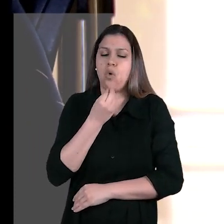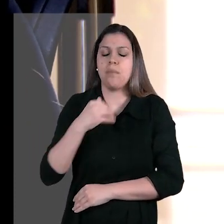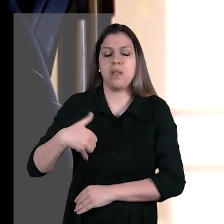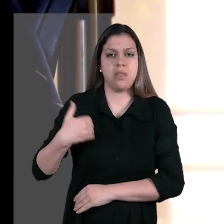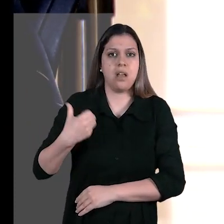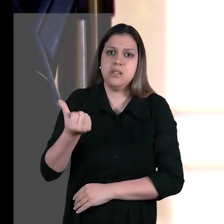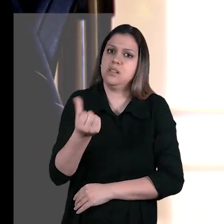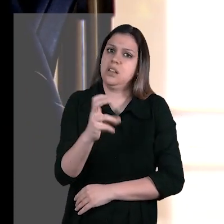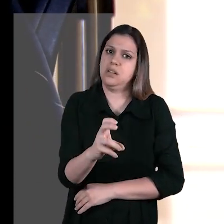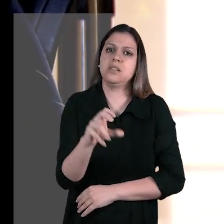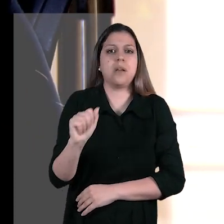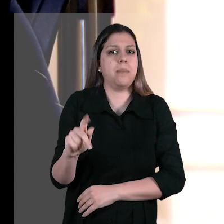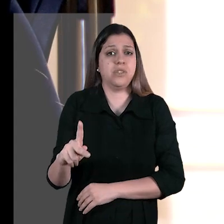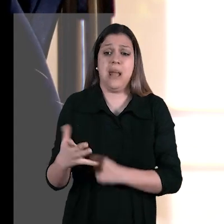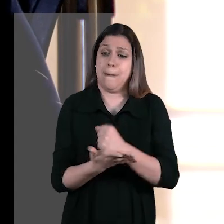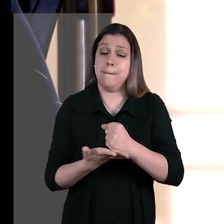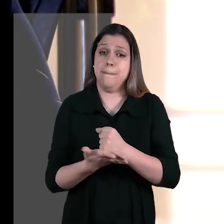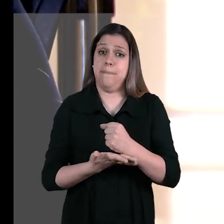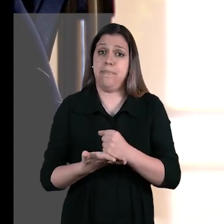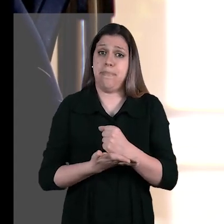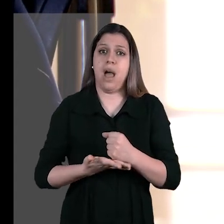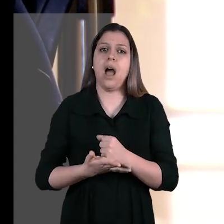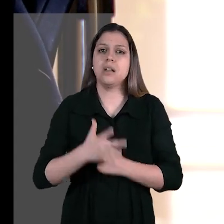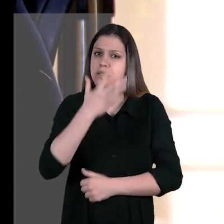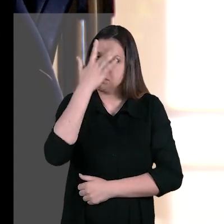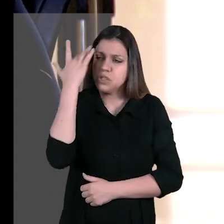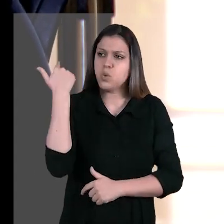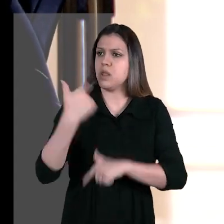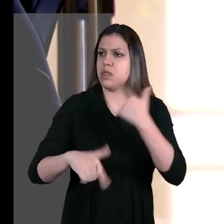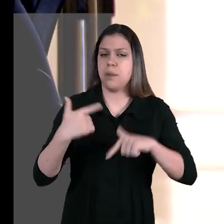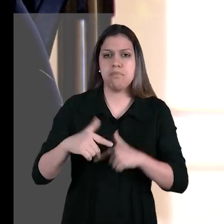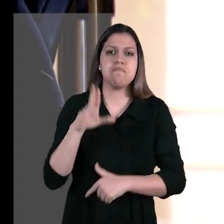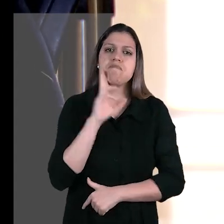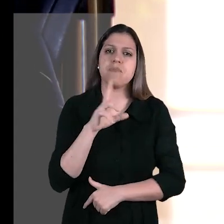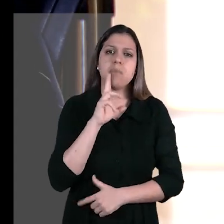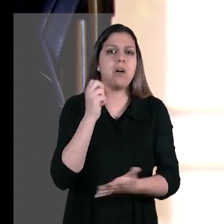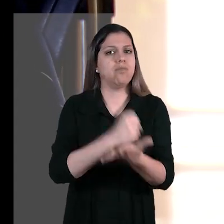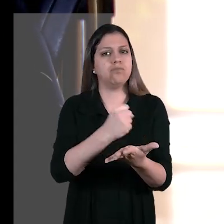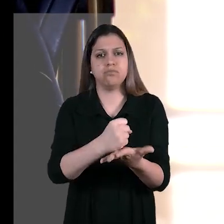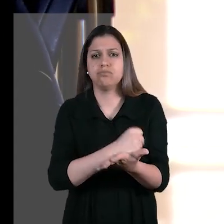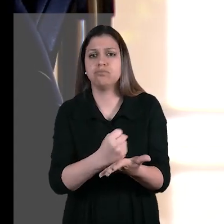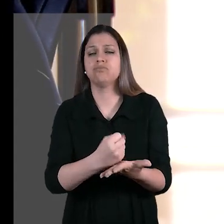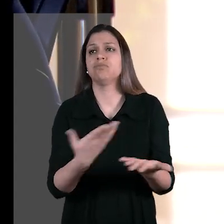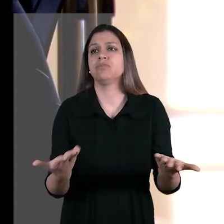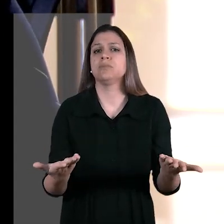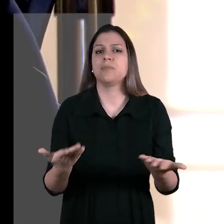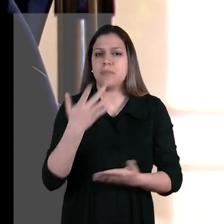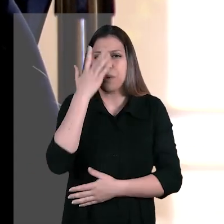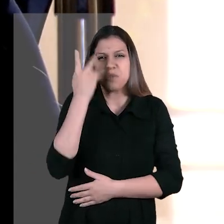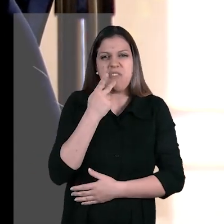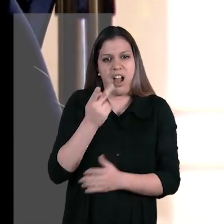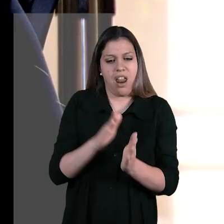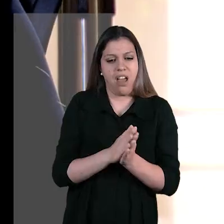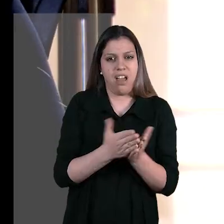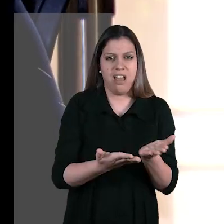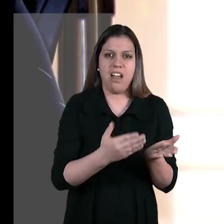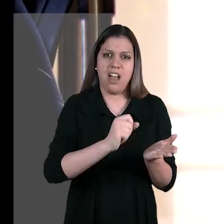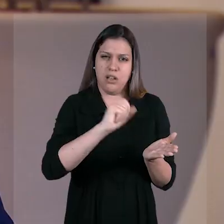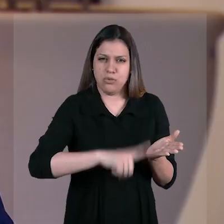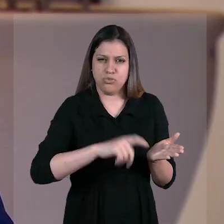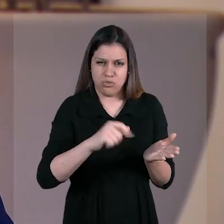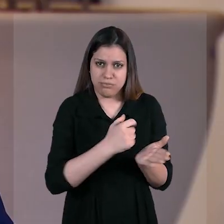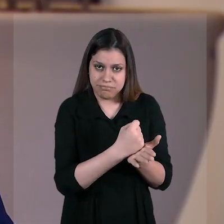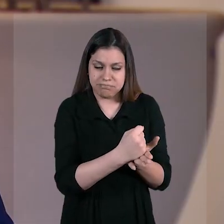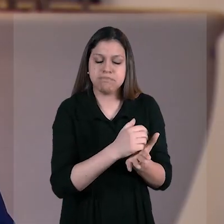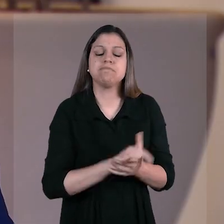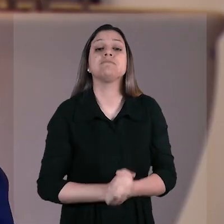é a básica. Tá? Para o trabalhador da iniciativa privada, né? Vamos dizer assim que as pessoas falam, carteira